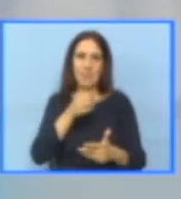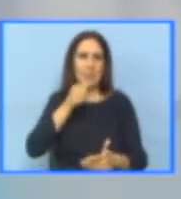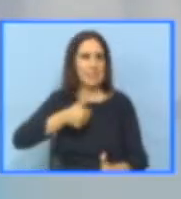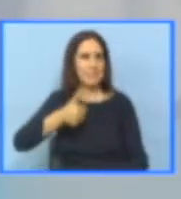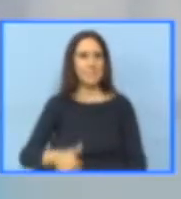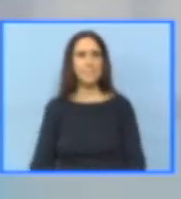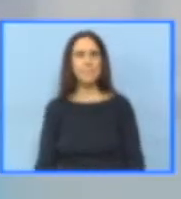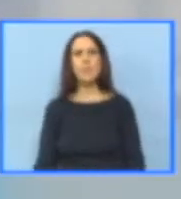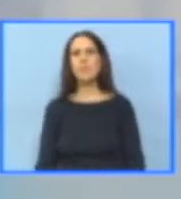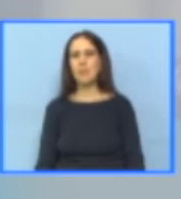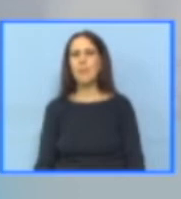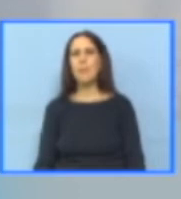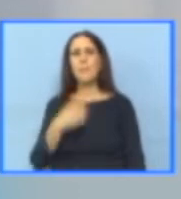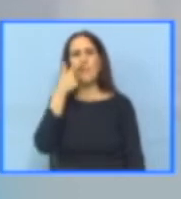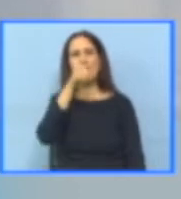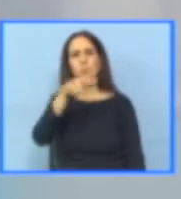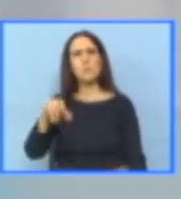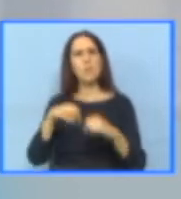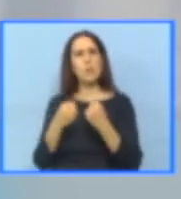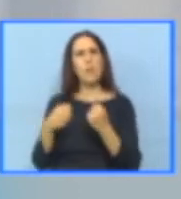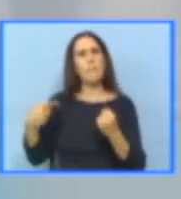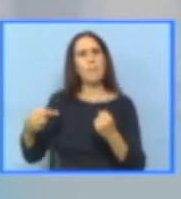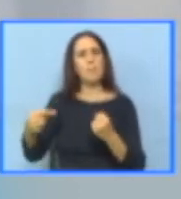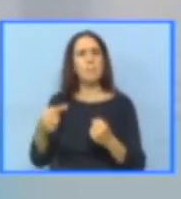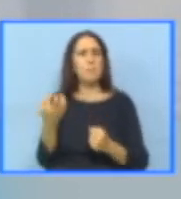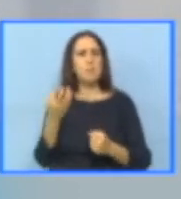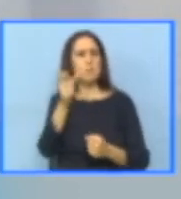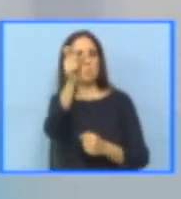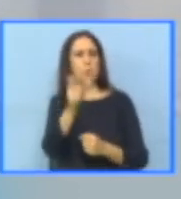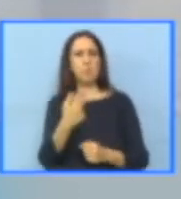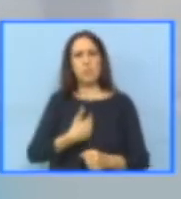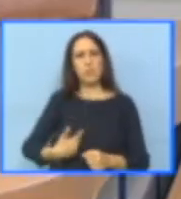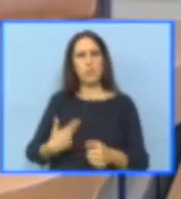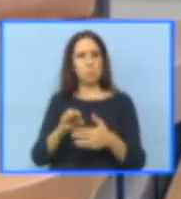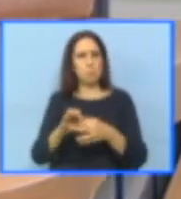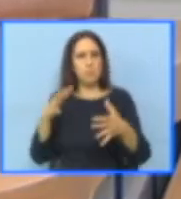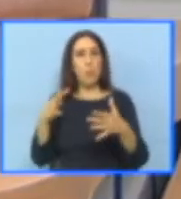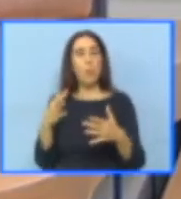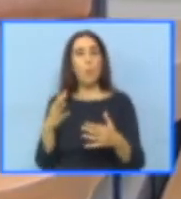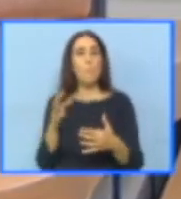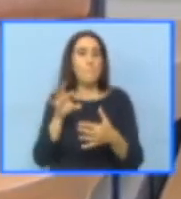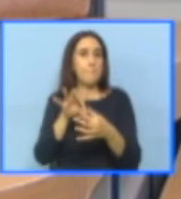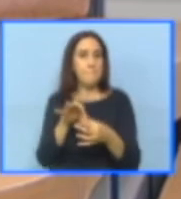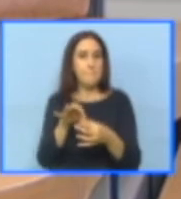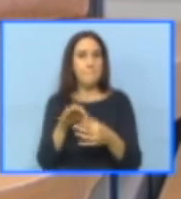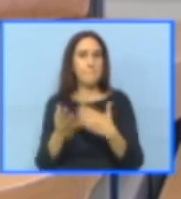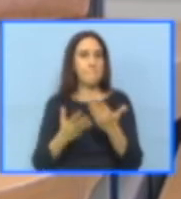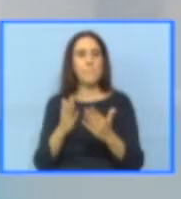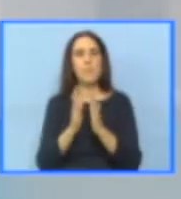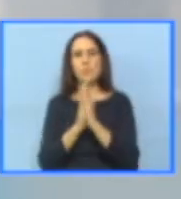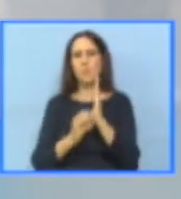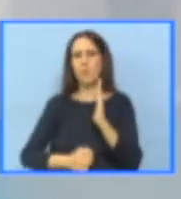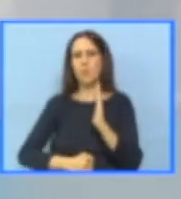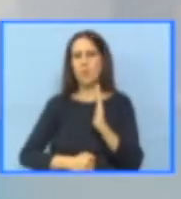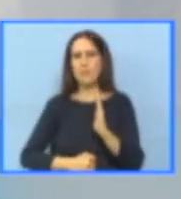o cidadão comum, mesmo para aquele que não se identifica com o cristianismo, ou de forma muito particular com a religião